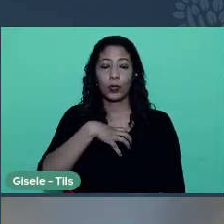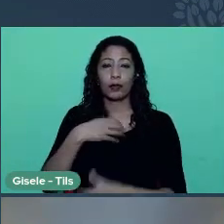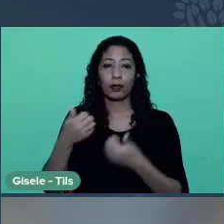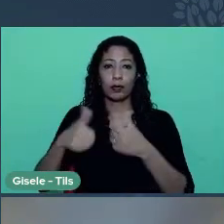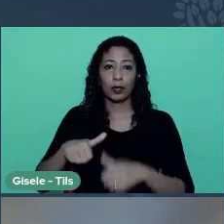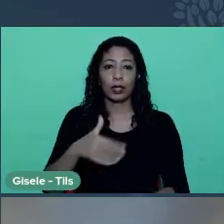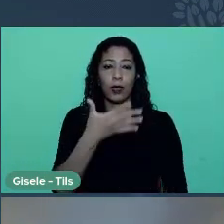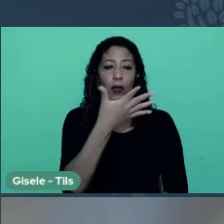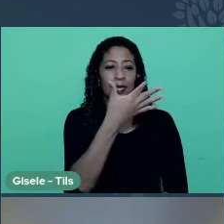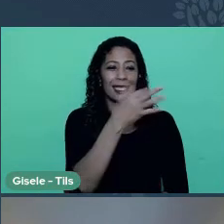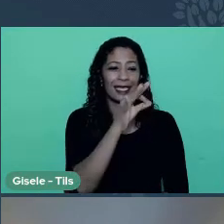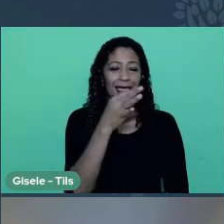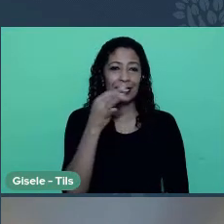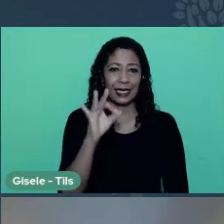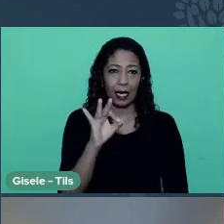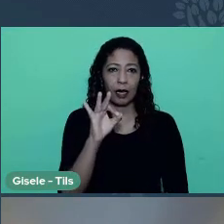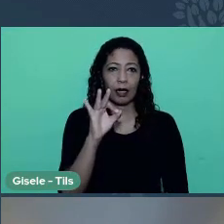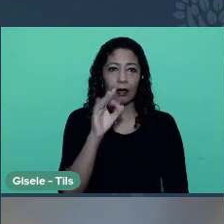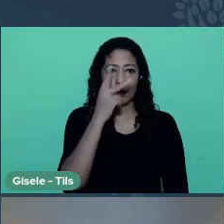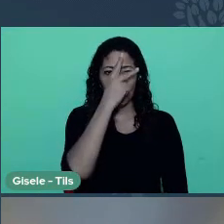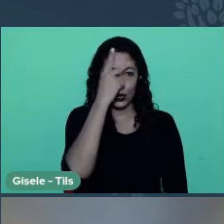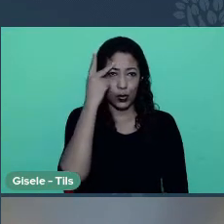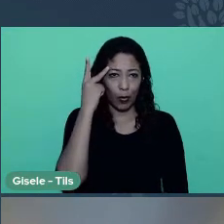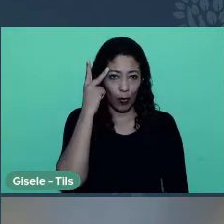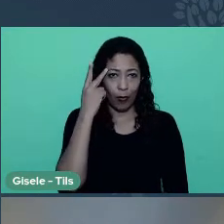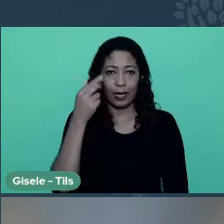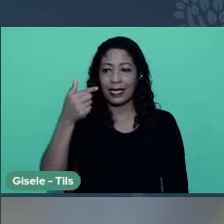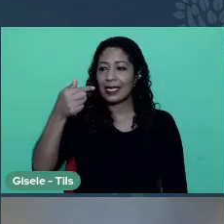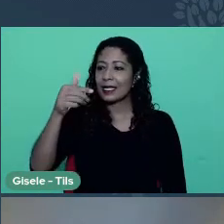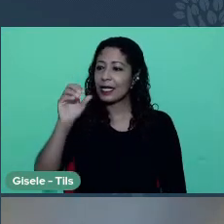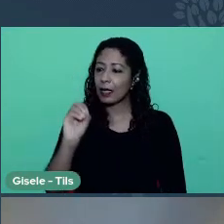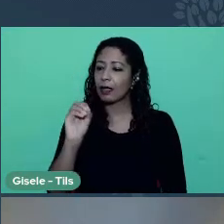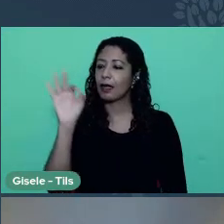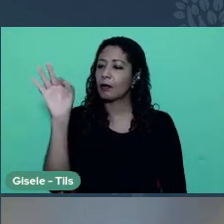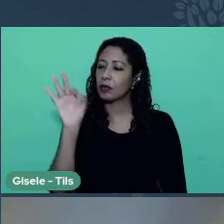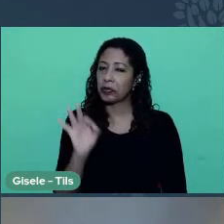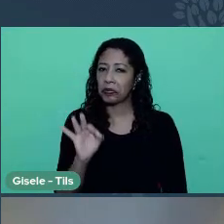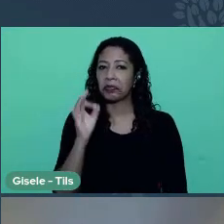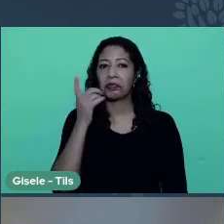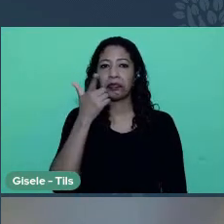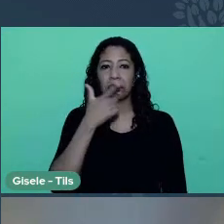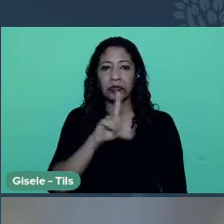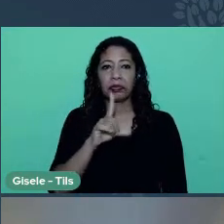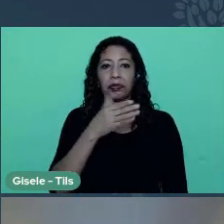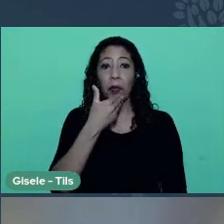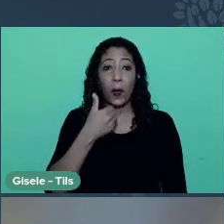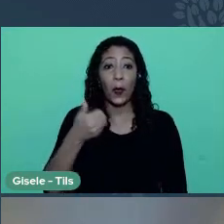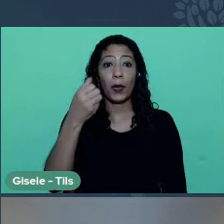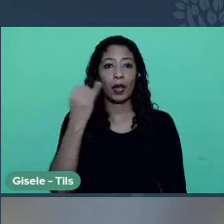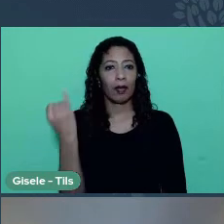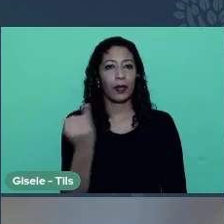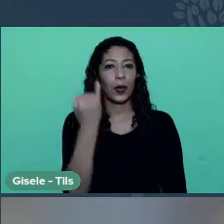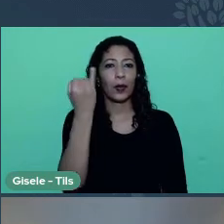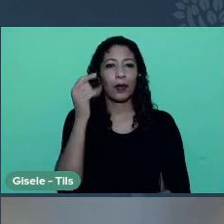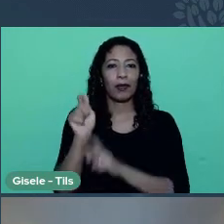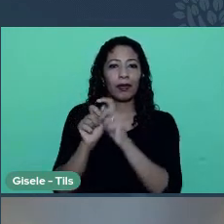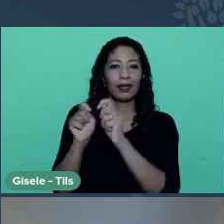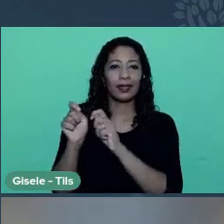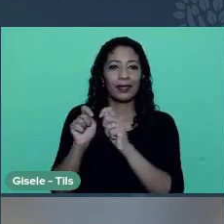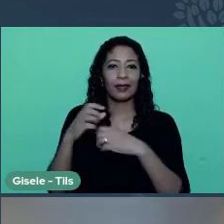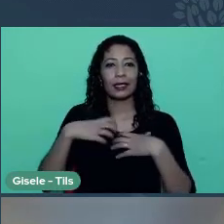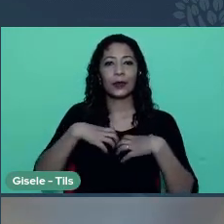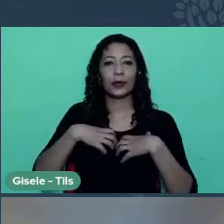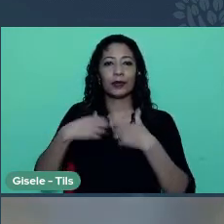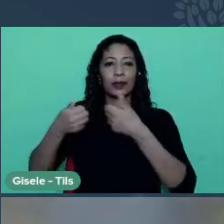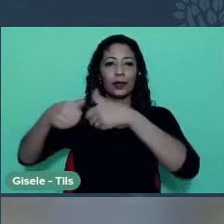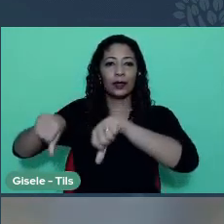para fazer isso, 70% tiveram uma melhora muito importante nos sintomas da asma. Então,